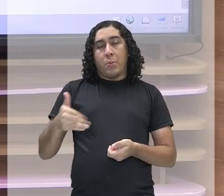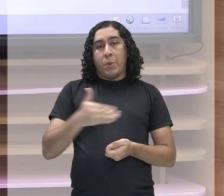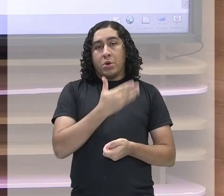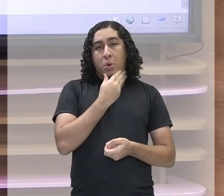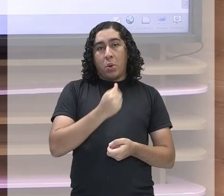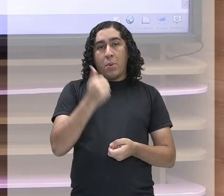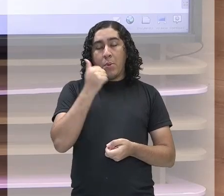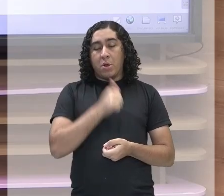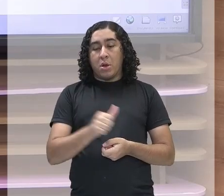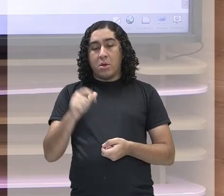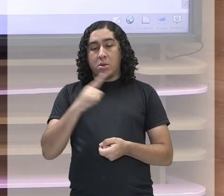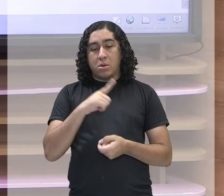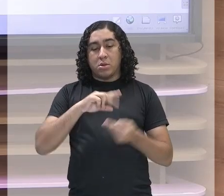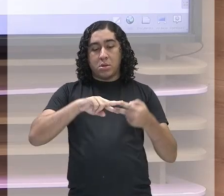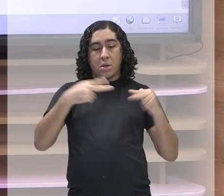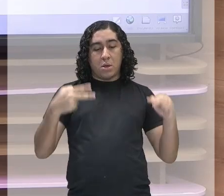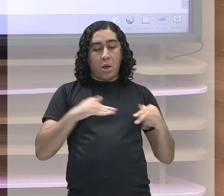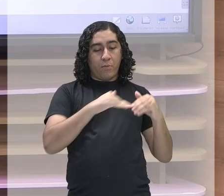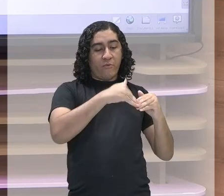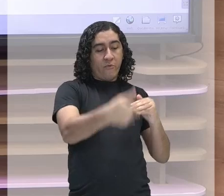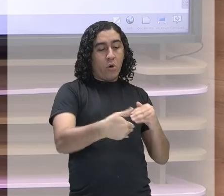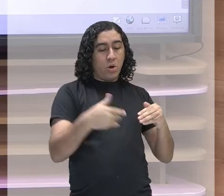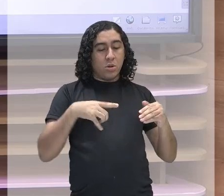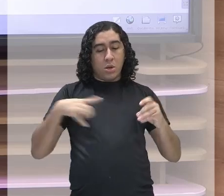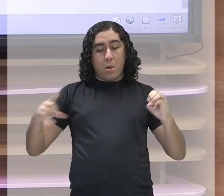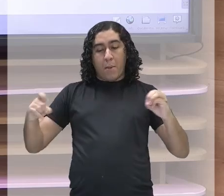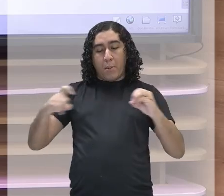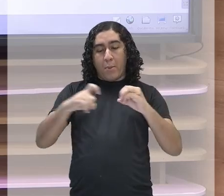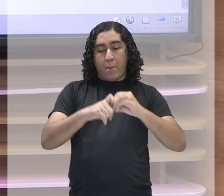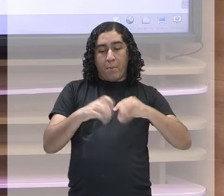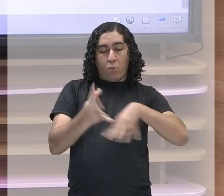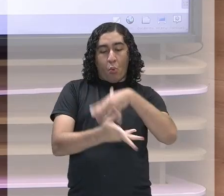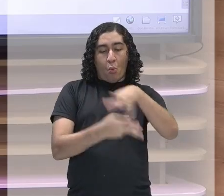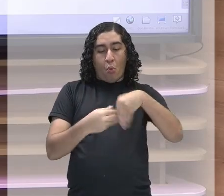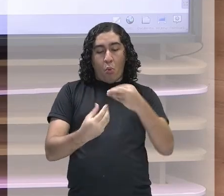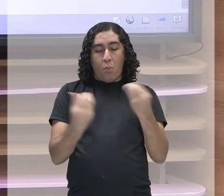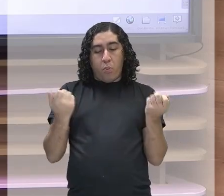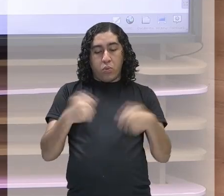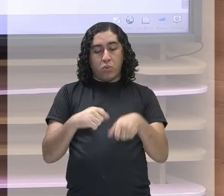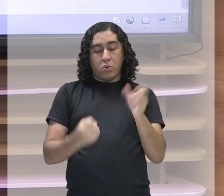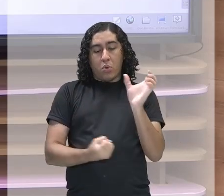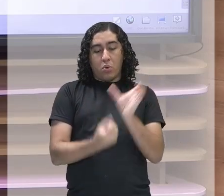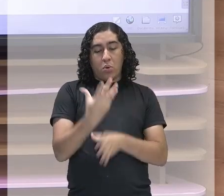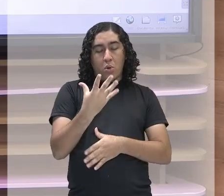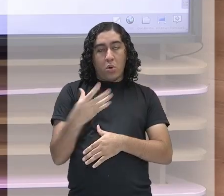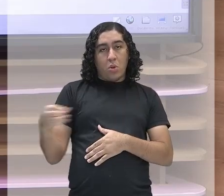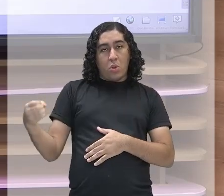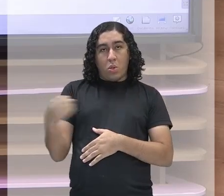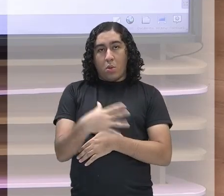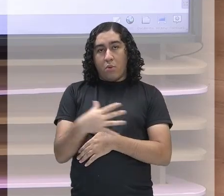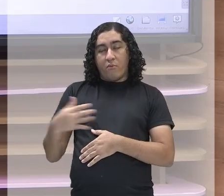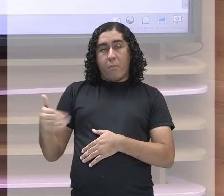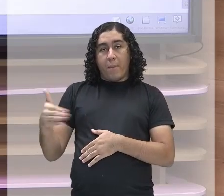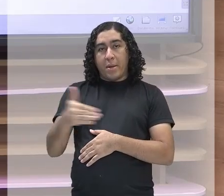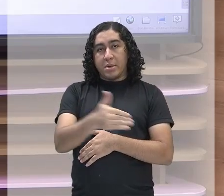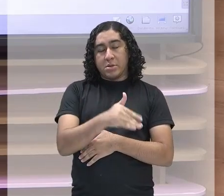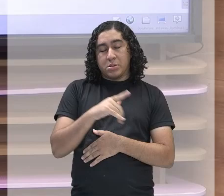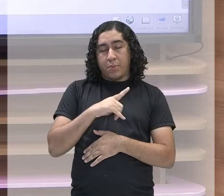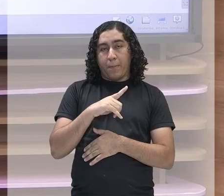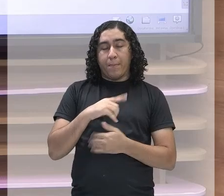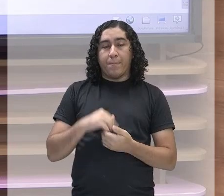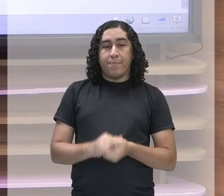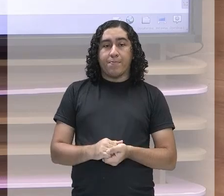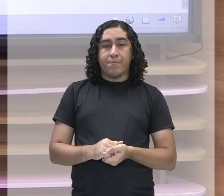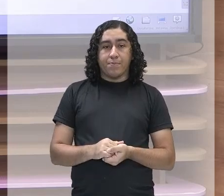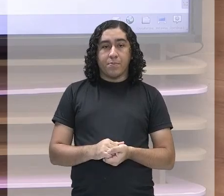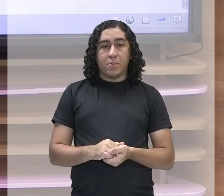e é na fecundação externa que acontece essa variabilidade genética, processo de fecundação e aí a reprodução de uma nova espécie,